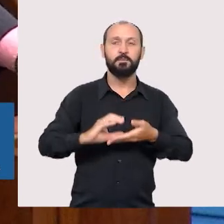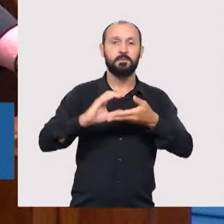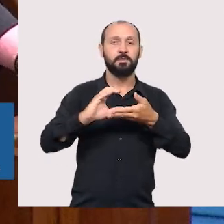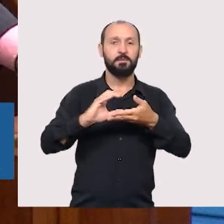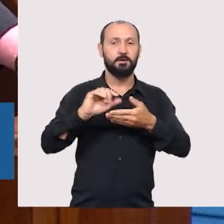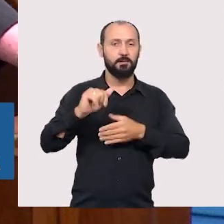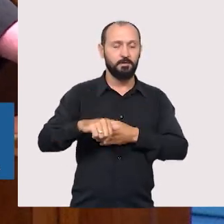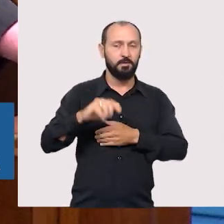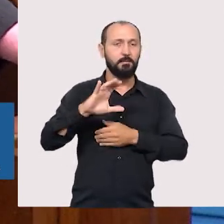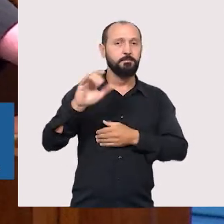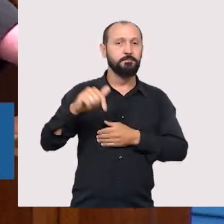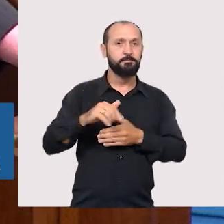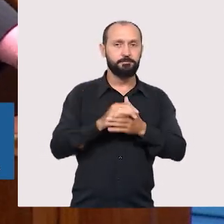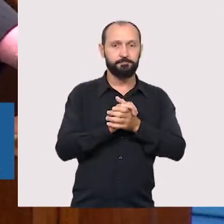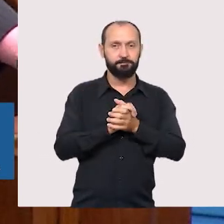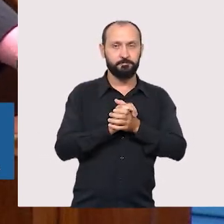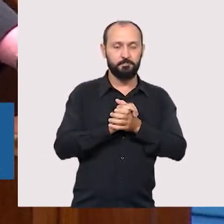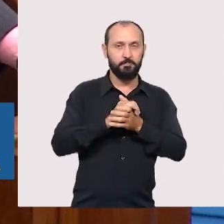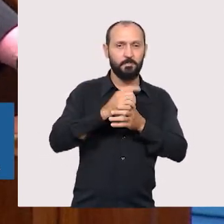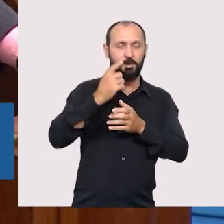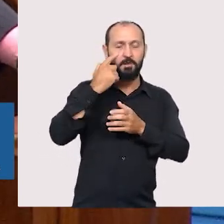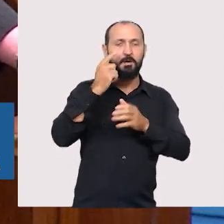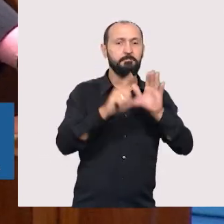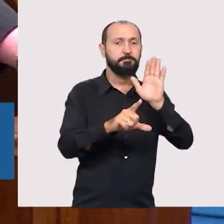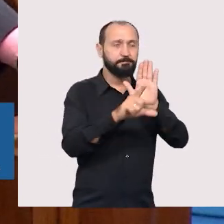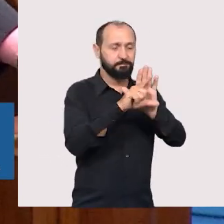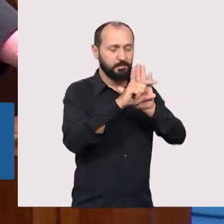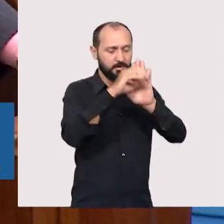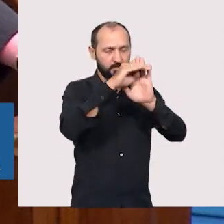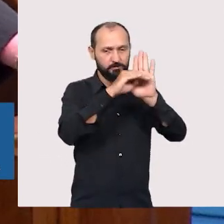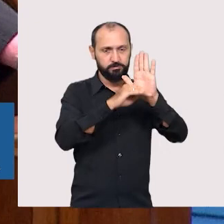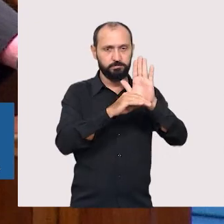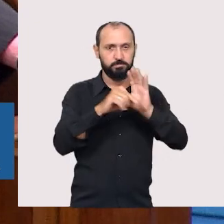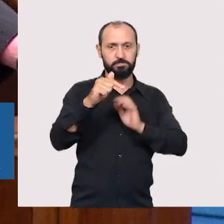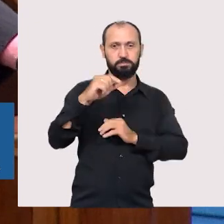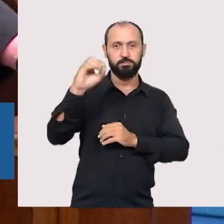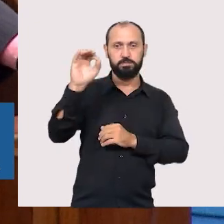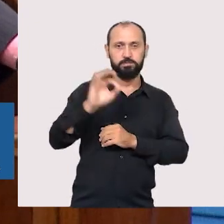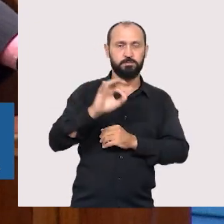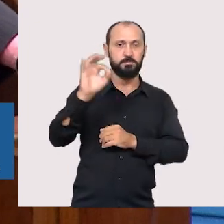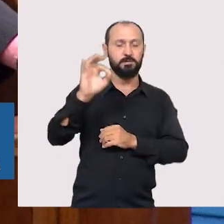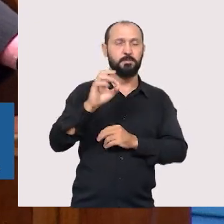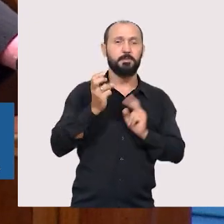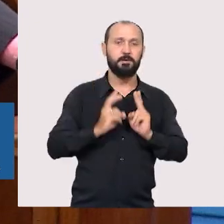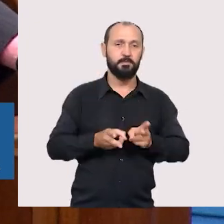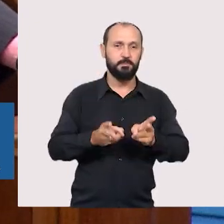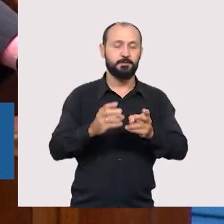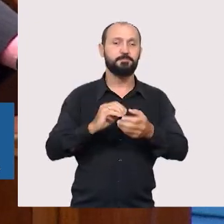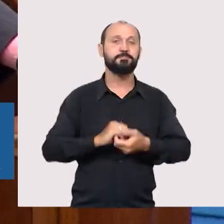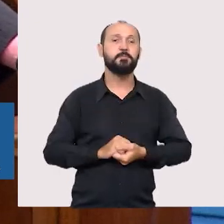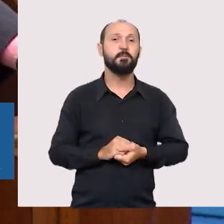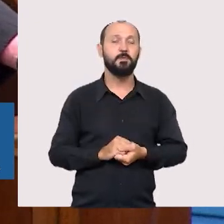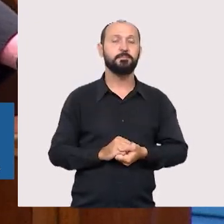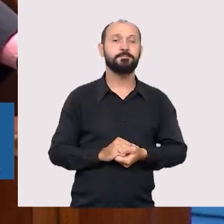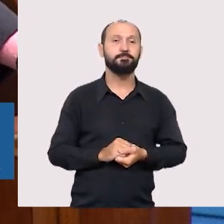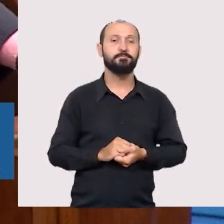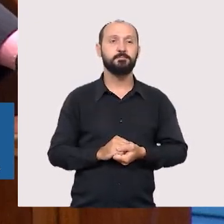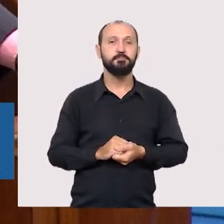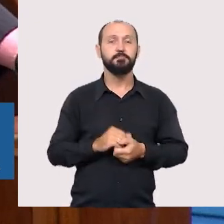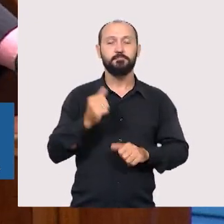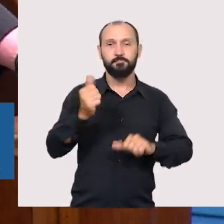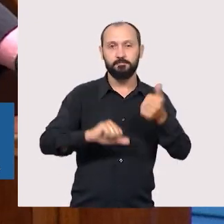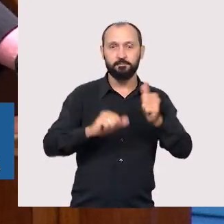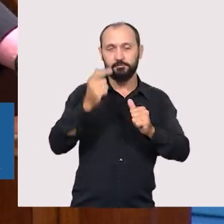legislação. O conselheiro tutelar também em Campo Grande passa por prova de legislação onde ele tem que atingir pelo menos 70% para continuar no